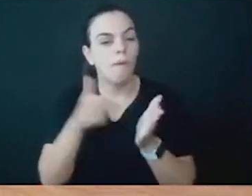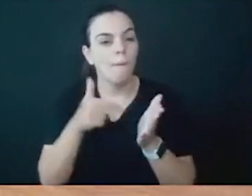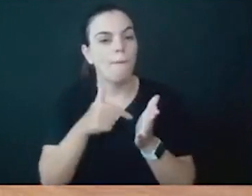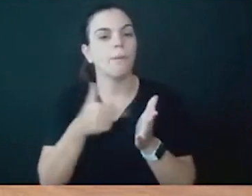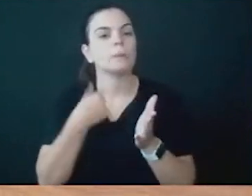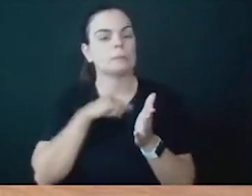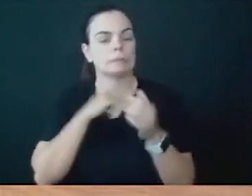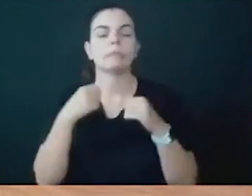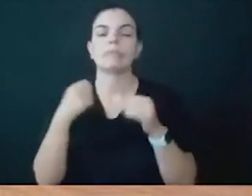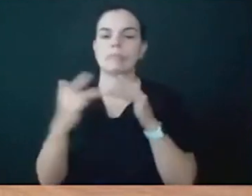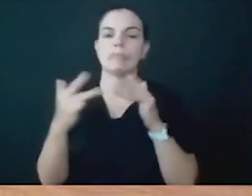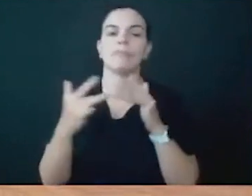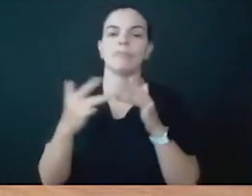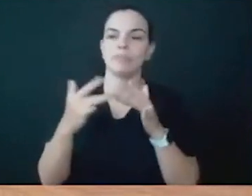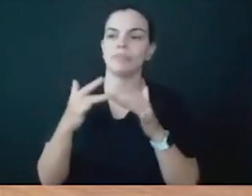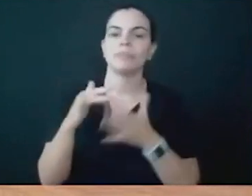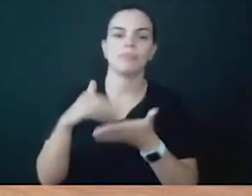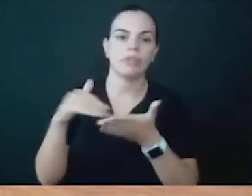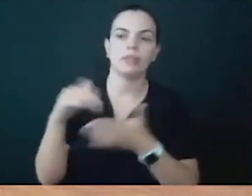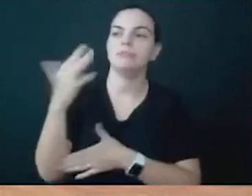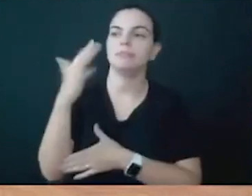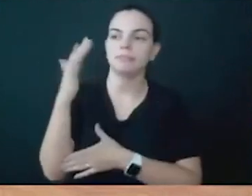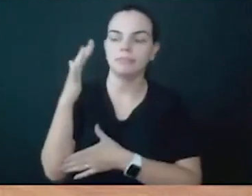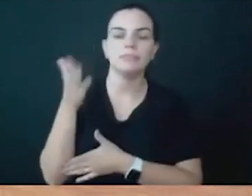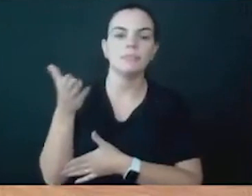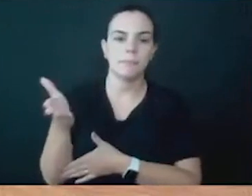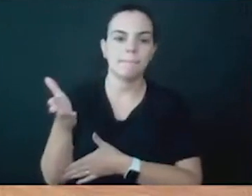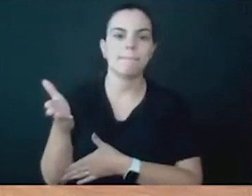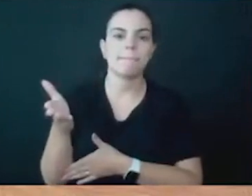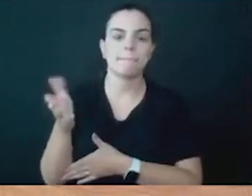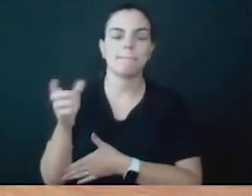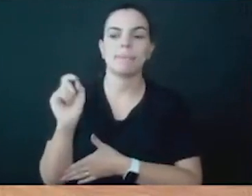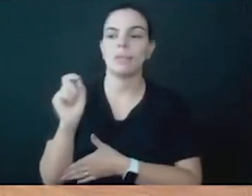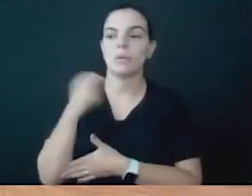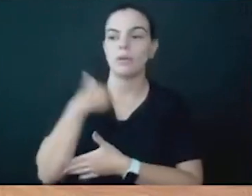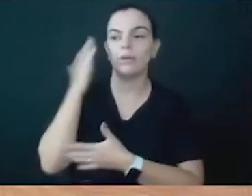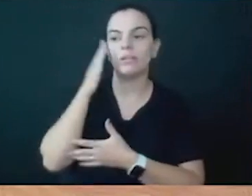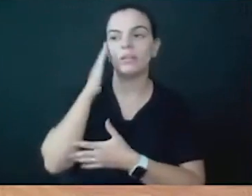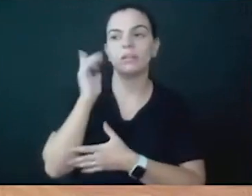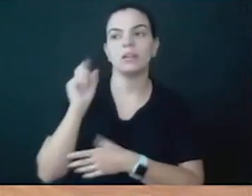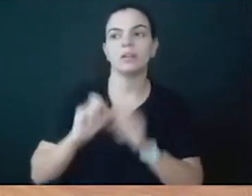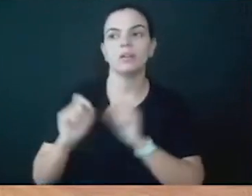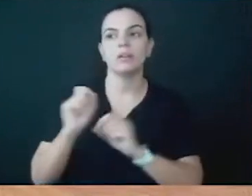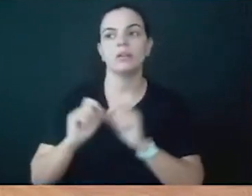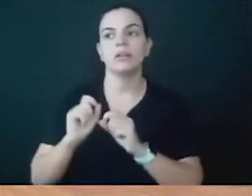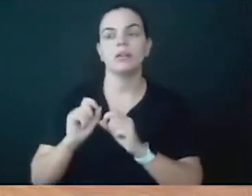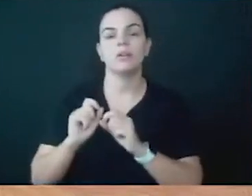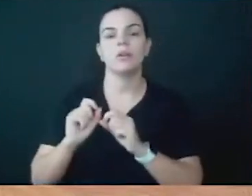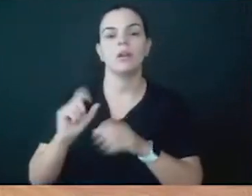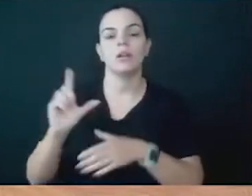para entender o que está sendo feito. O que eu sei é que a coleta do lixo reciclável, ela continua